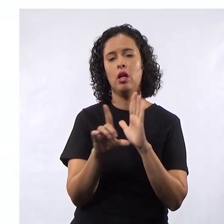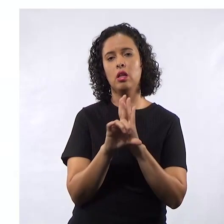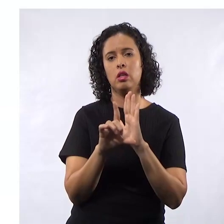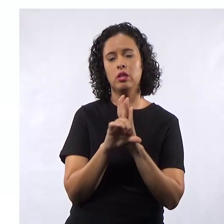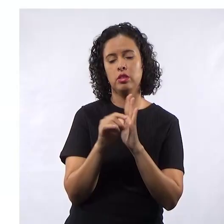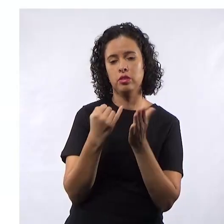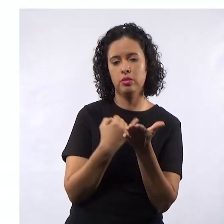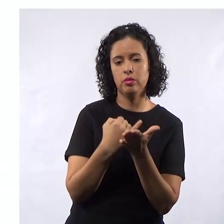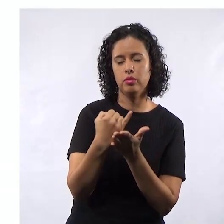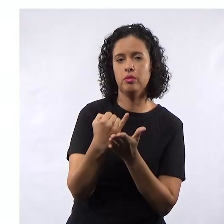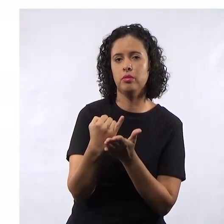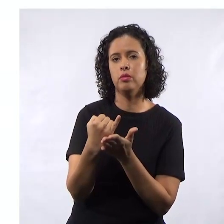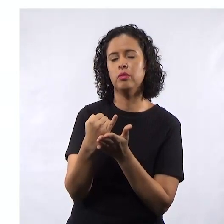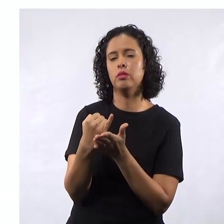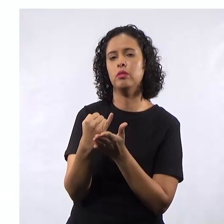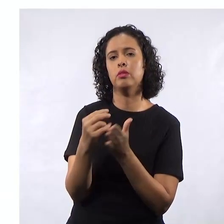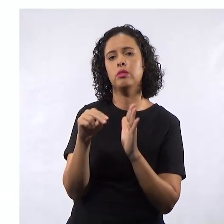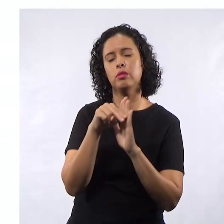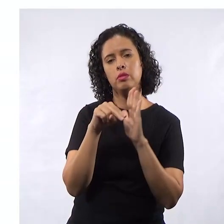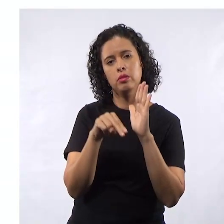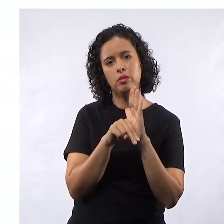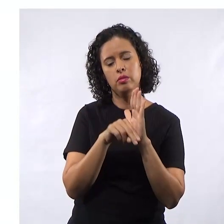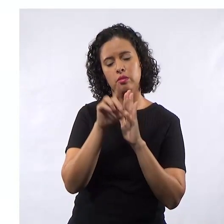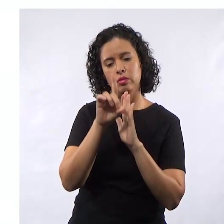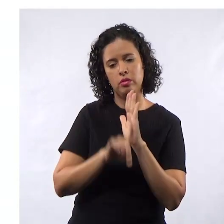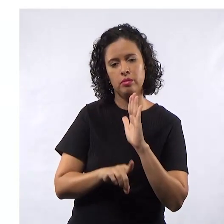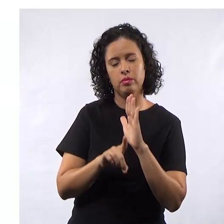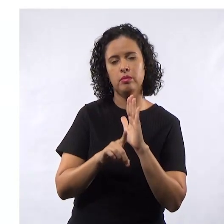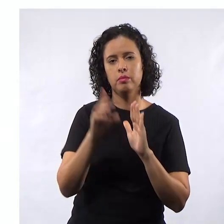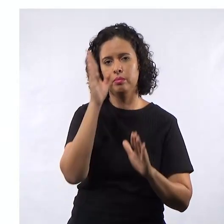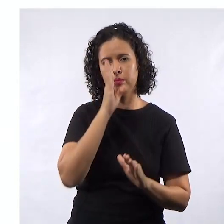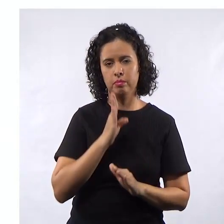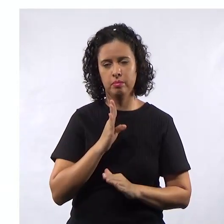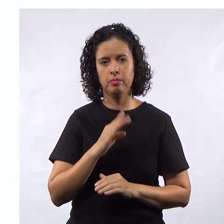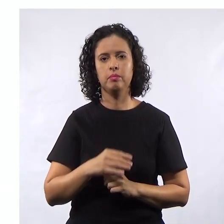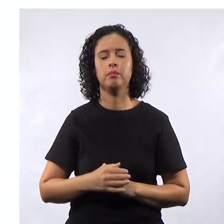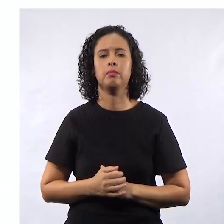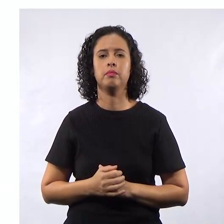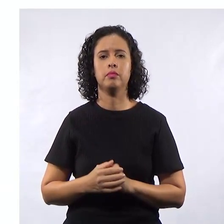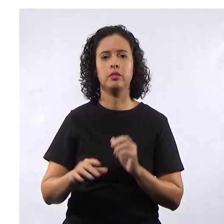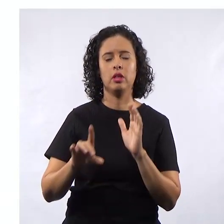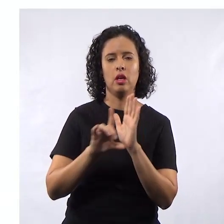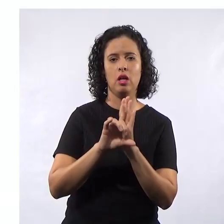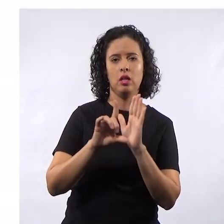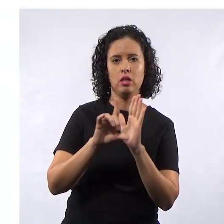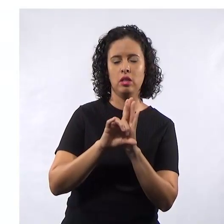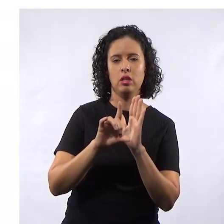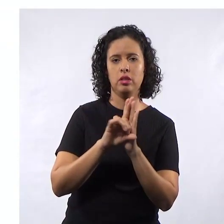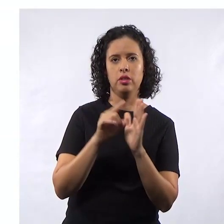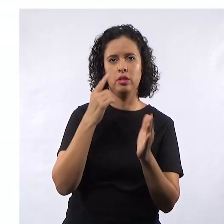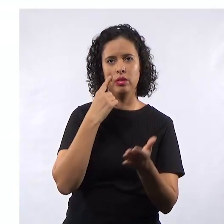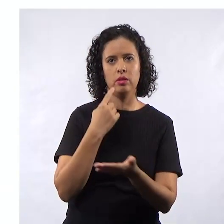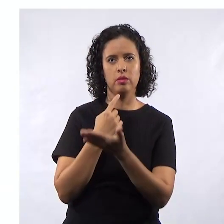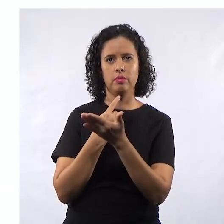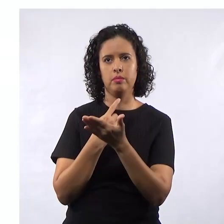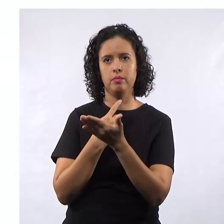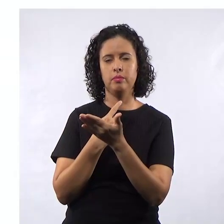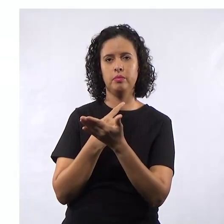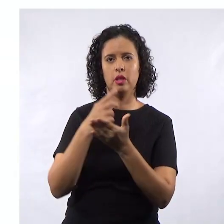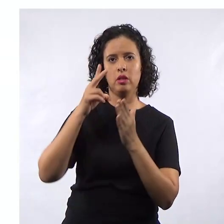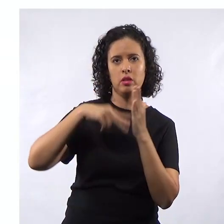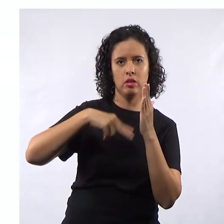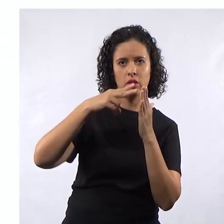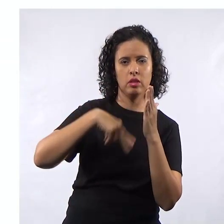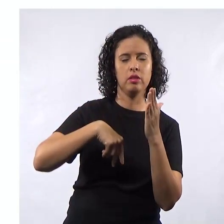dessa Lei de Introdução às Normas do Direito Brasileiro, tá? Lei 12.376, para vocês